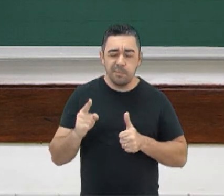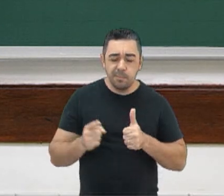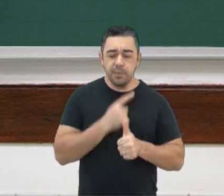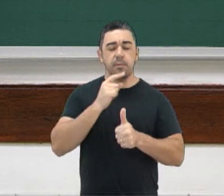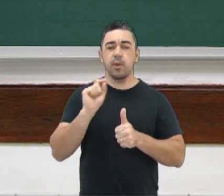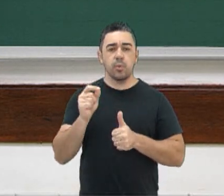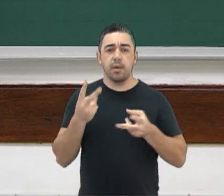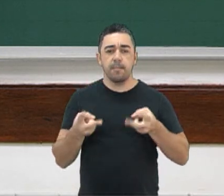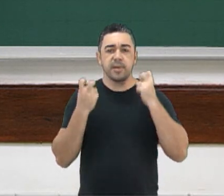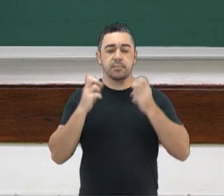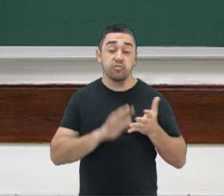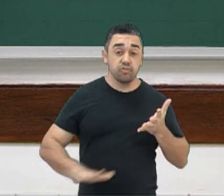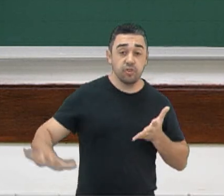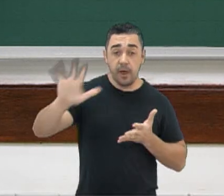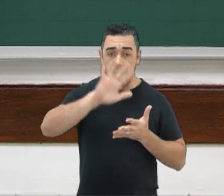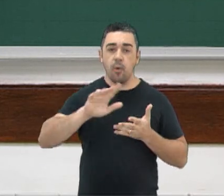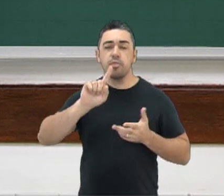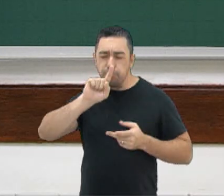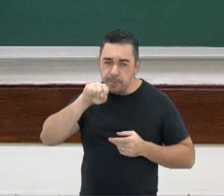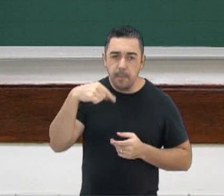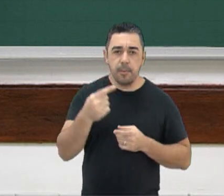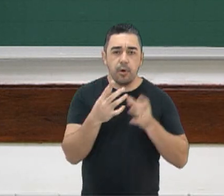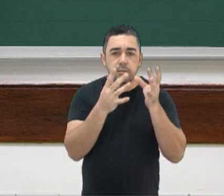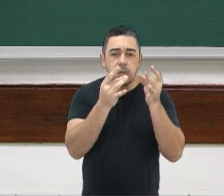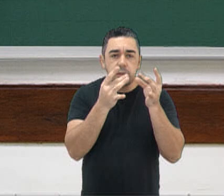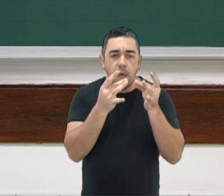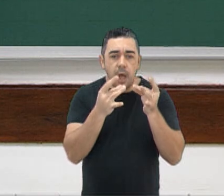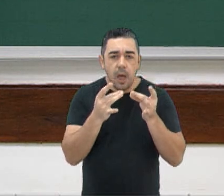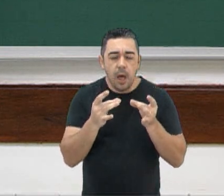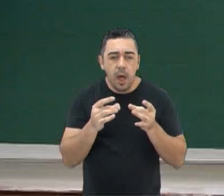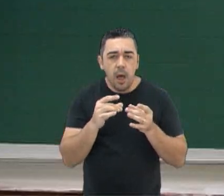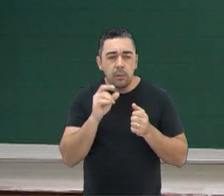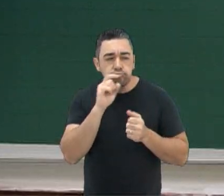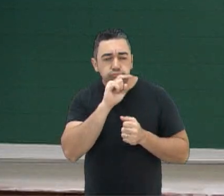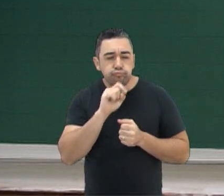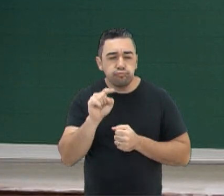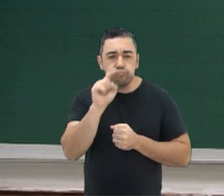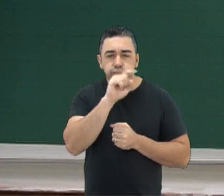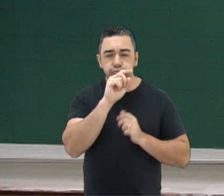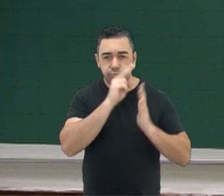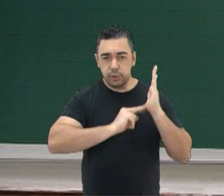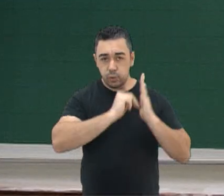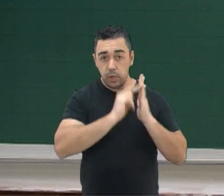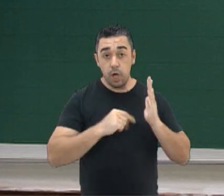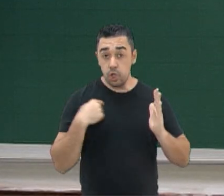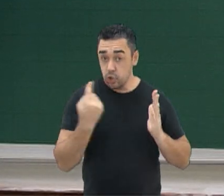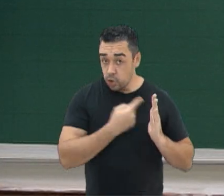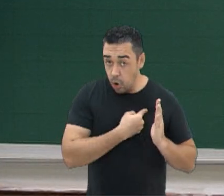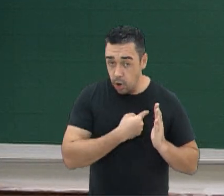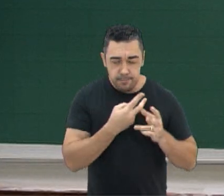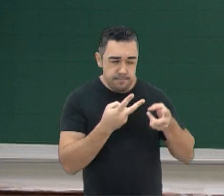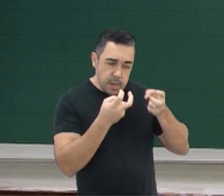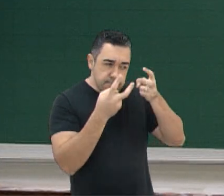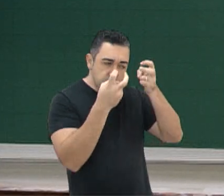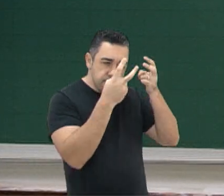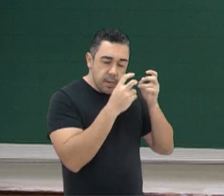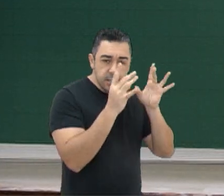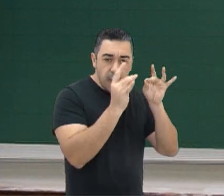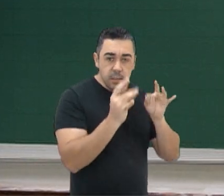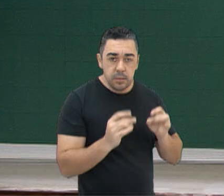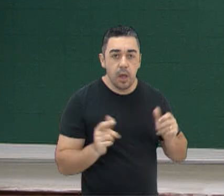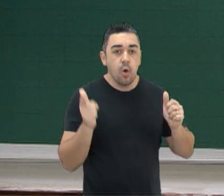percepção geral e depois os detalhes da obra. Toda vez que nós vamos nos detalhes, nós